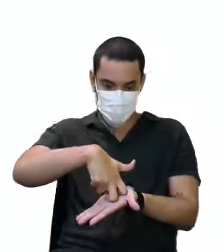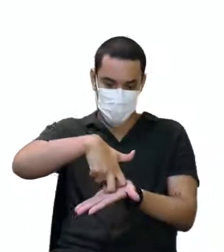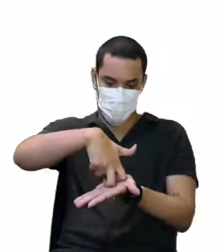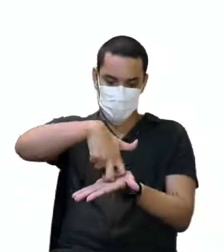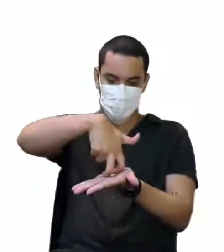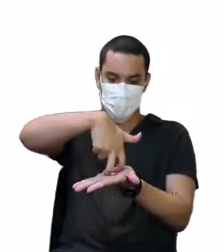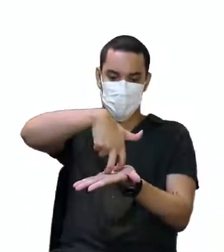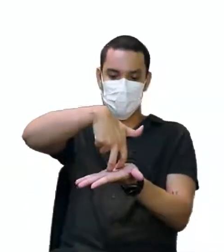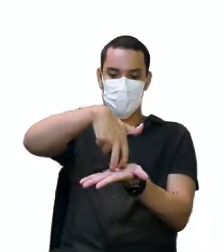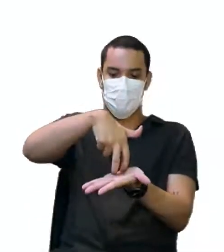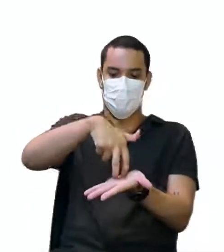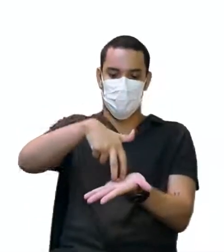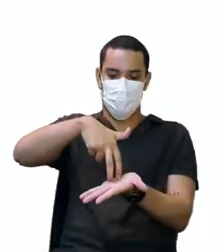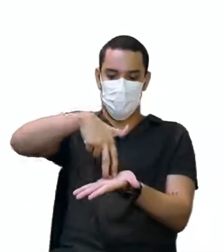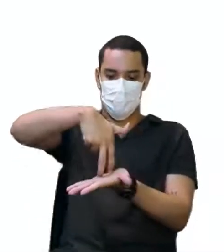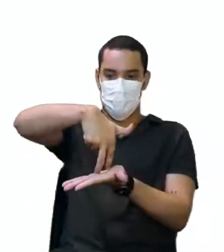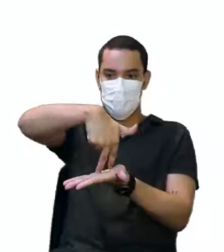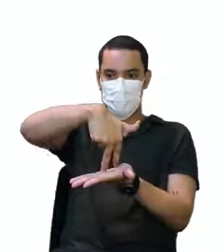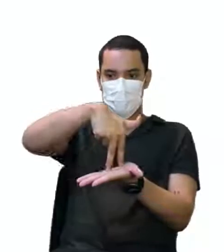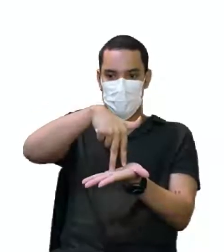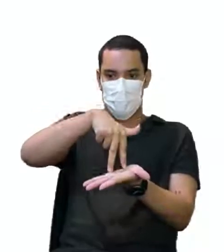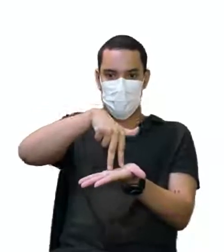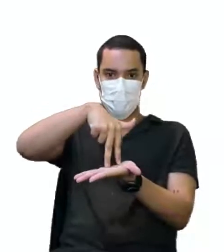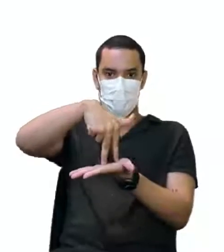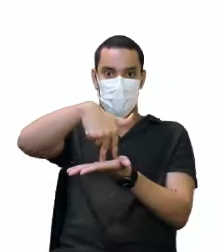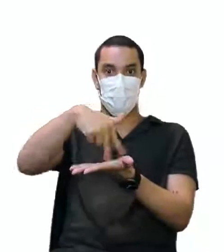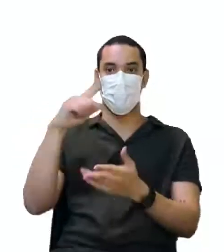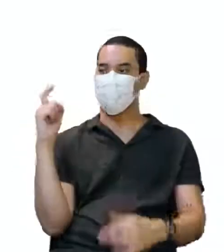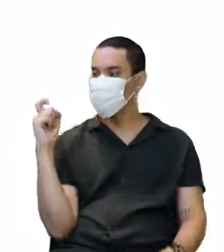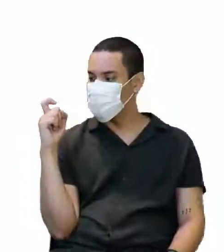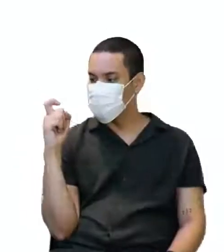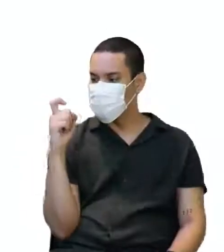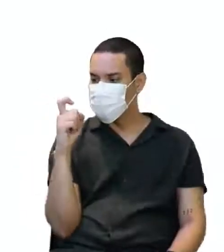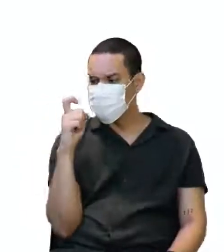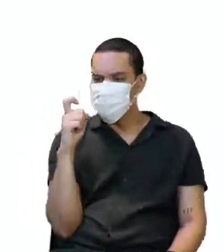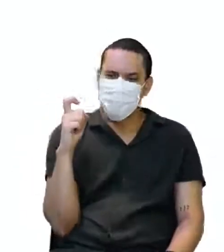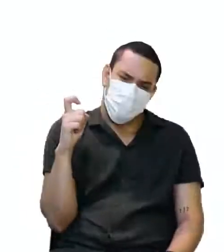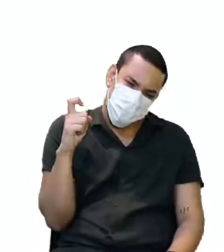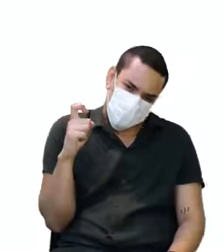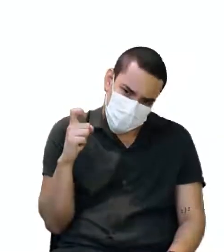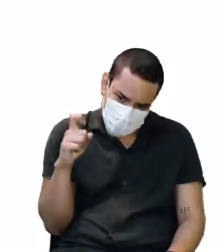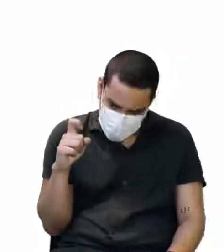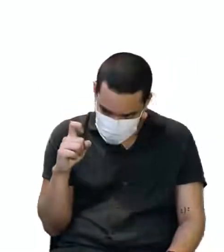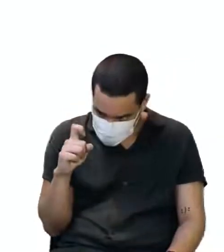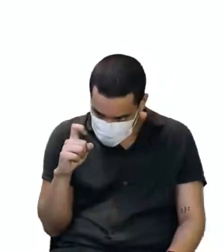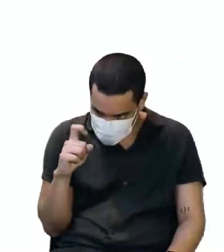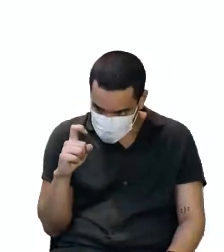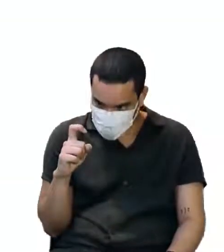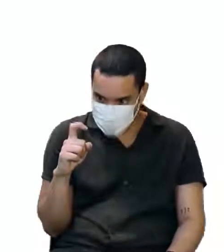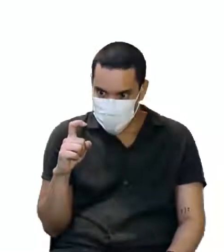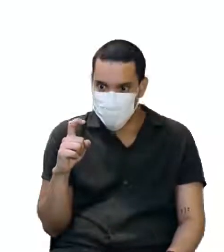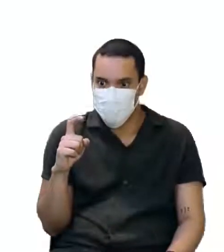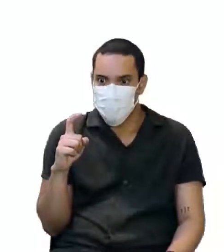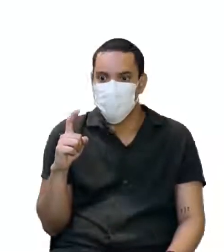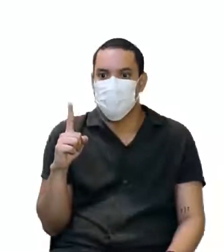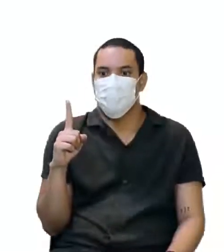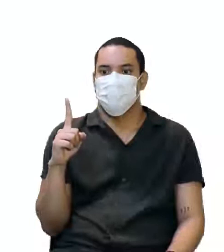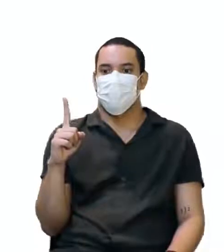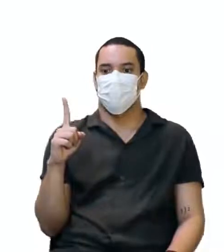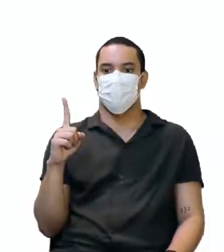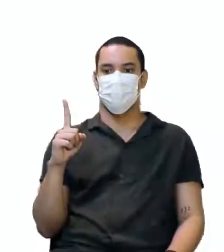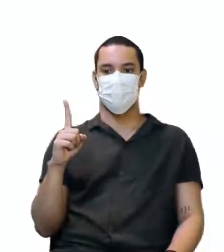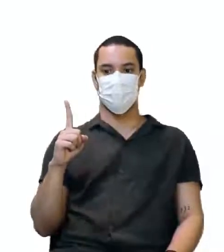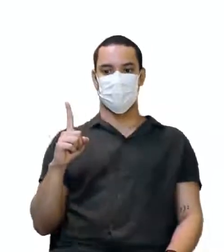eram pequenininhos. Eles foram se desenvolvendo, a posição ereta também ajudou no desenvolvimento, tá? E